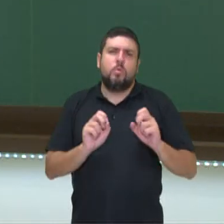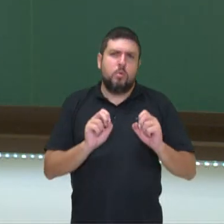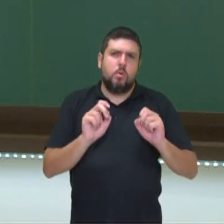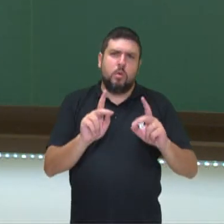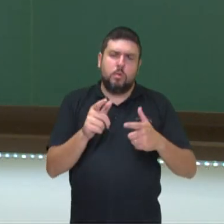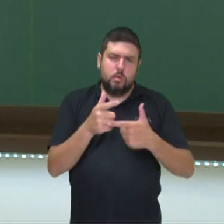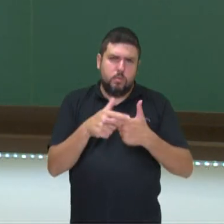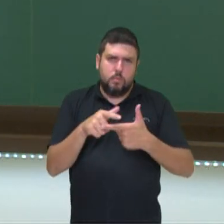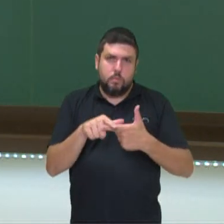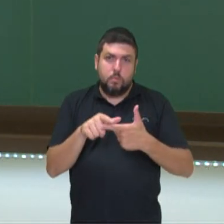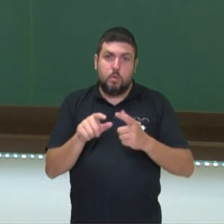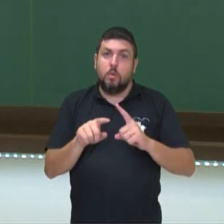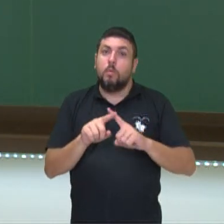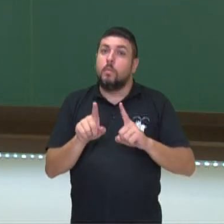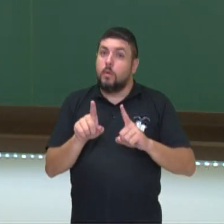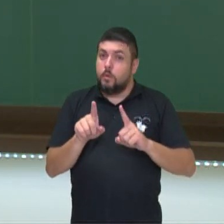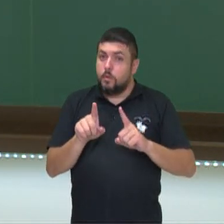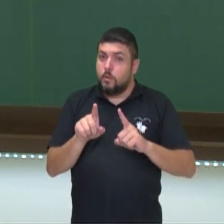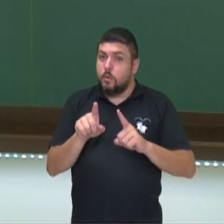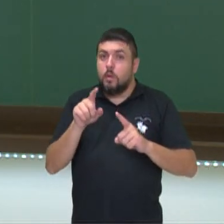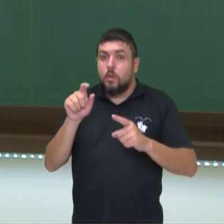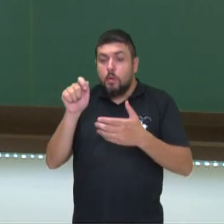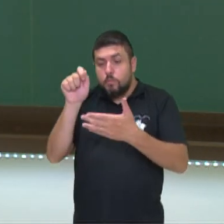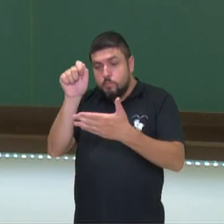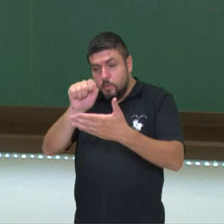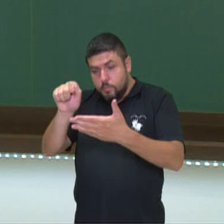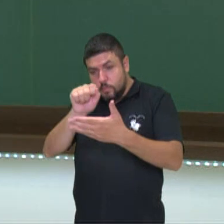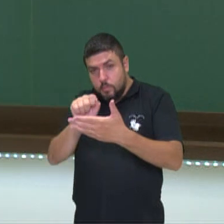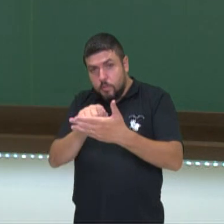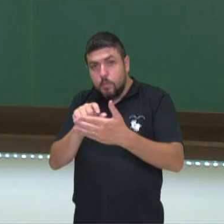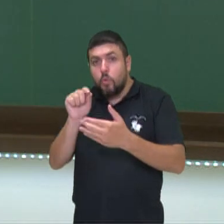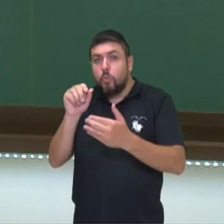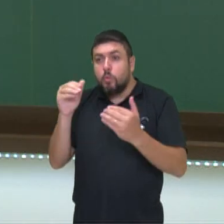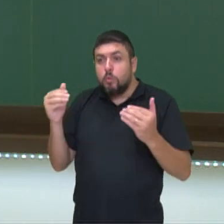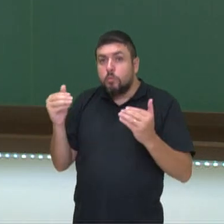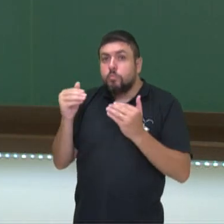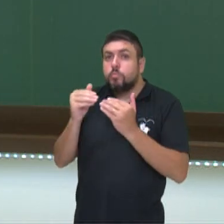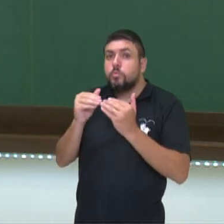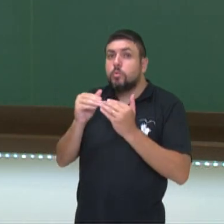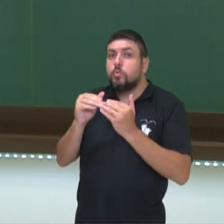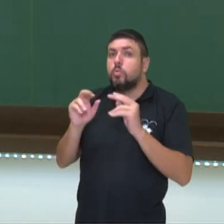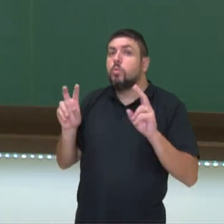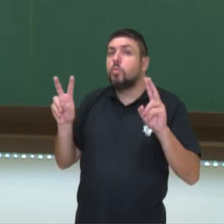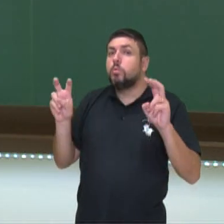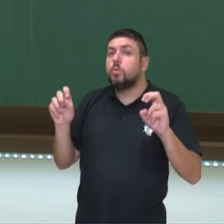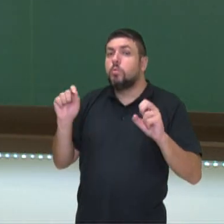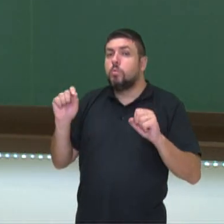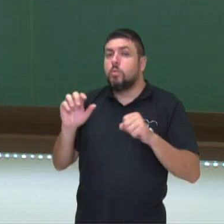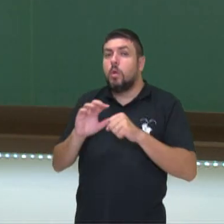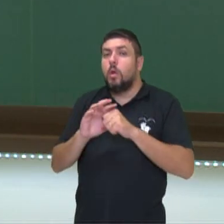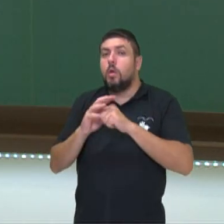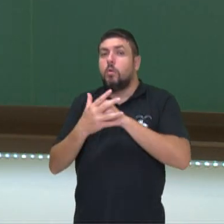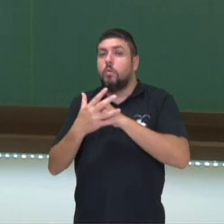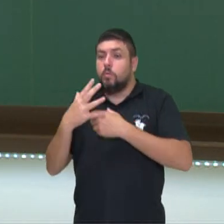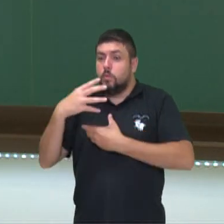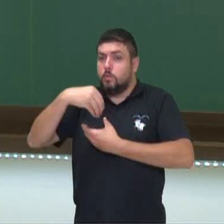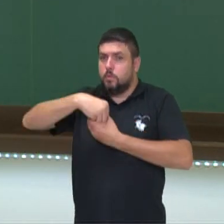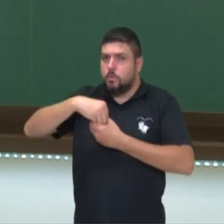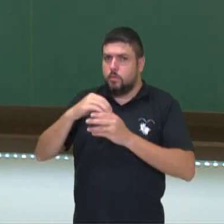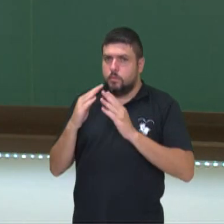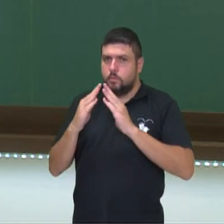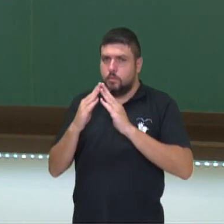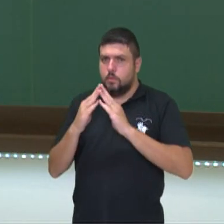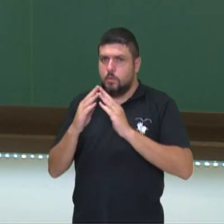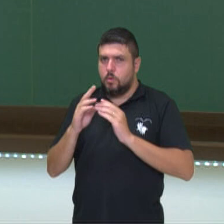que esteja de acordo com o tema que nós estudamos, que é a Covid em casa e